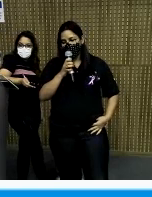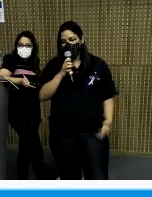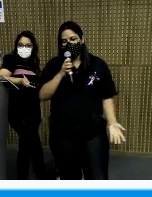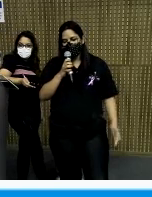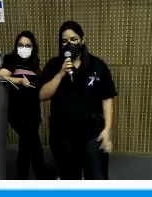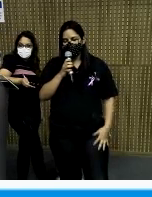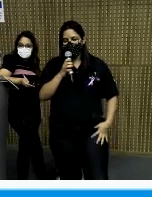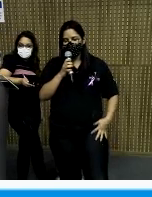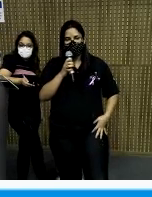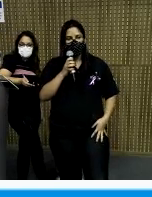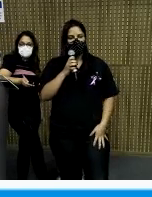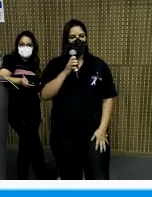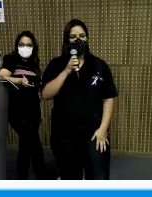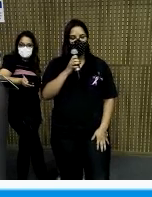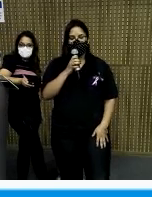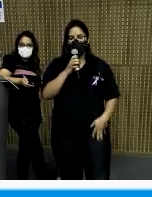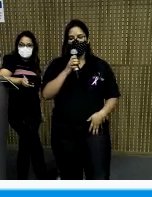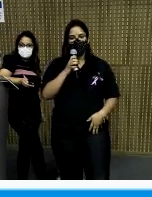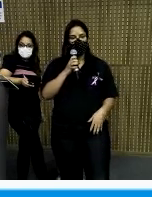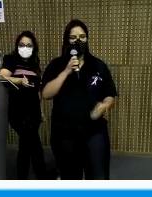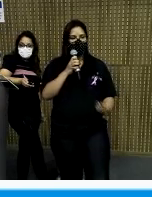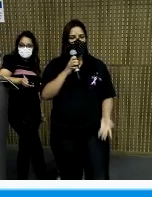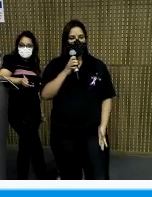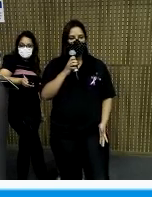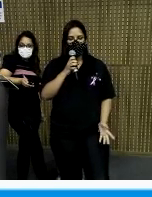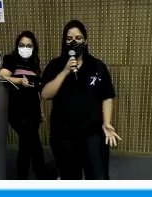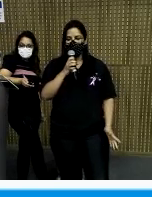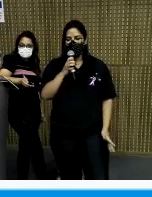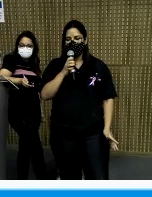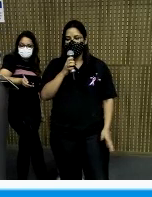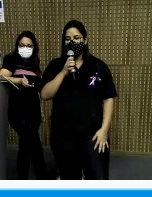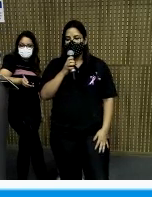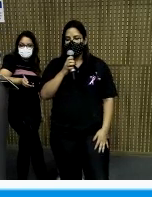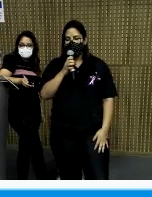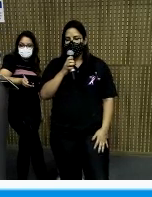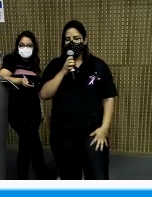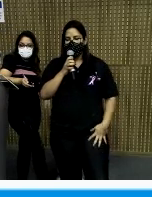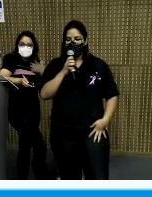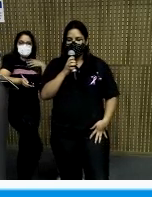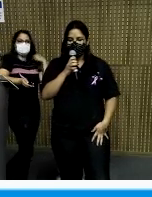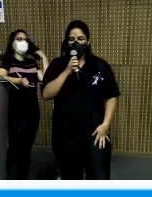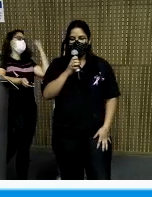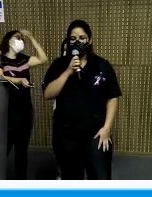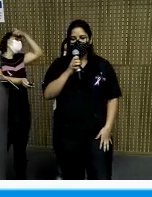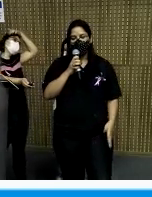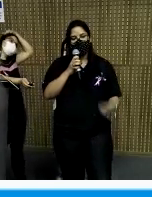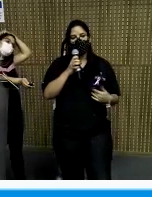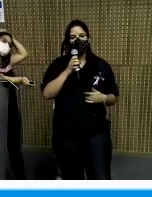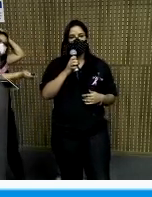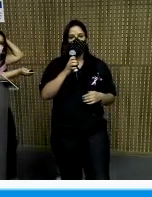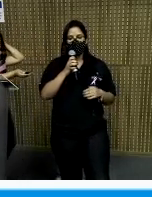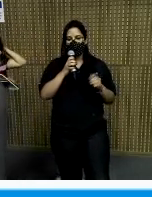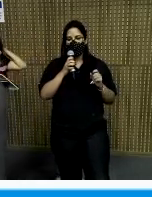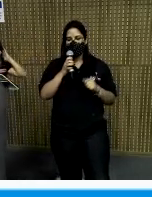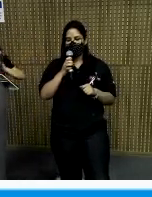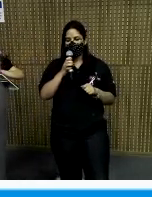O exame, né, o único que é possível pedir da odontologia dentro da regulação por enquanto, foi o de 20, né, com tempo médio de